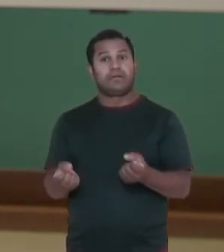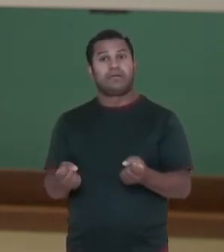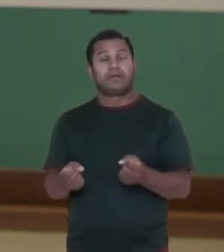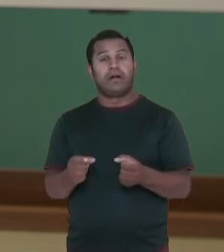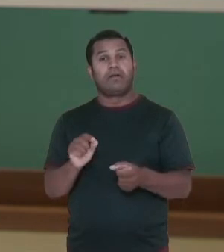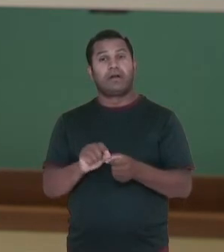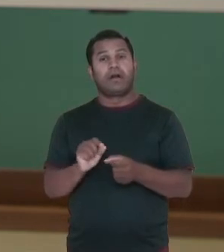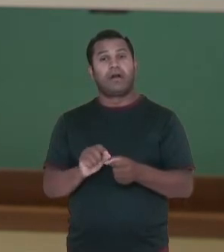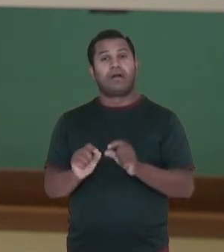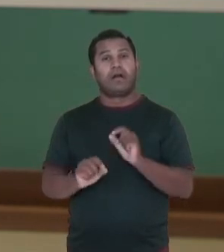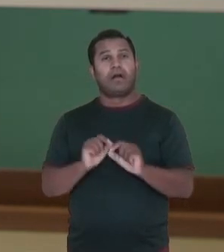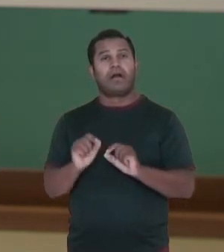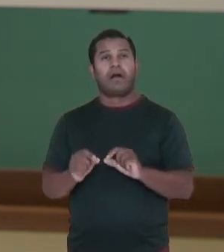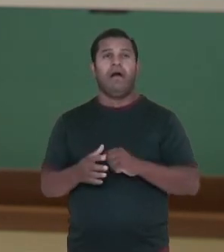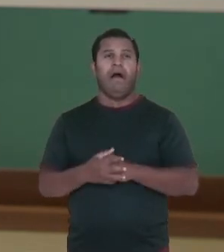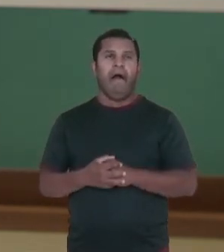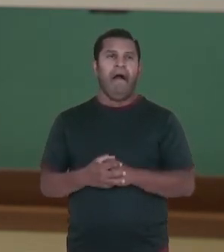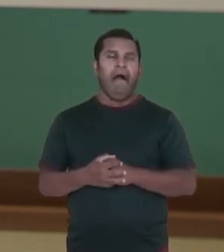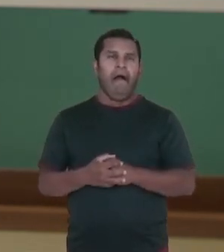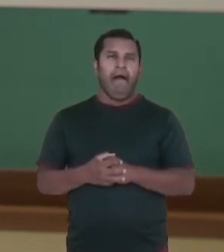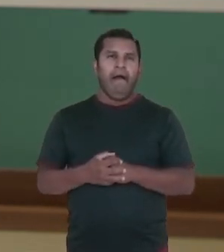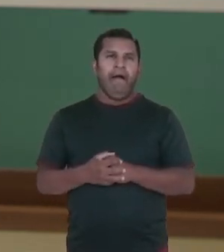autonomia desses indivíduos.